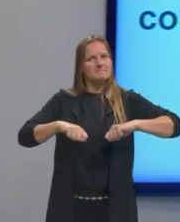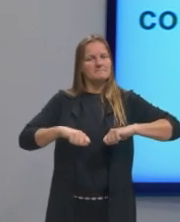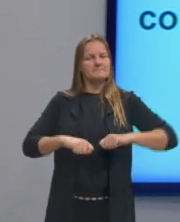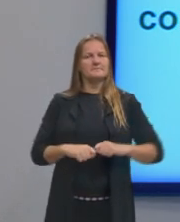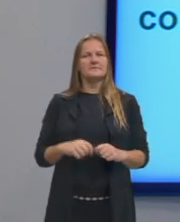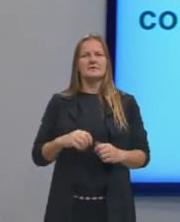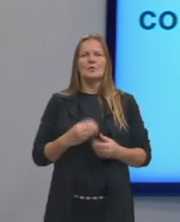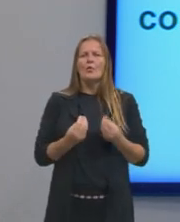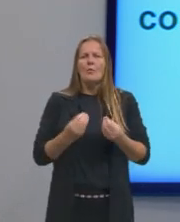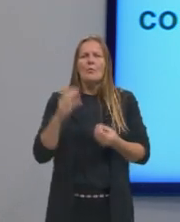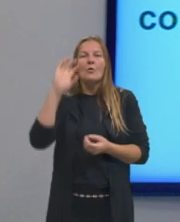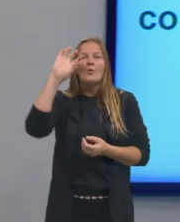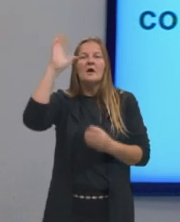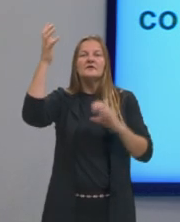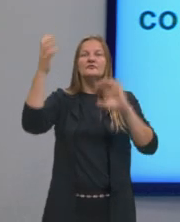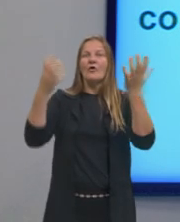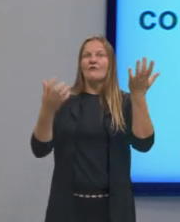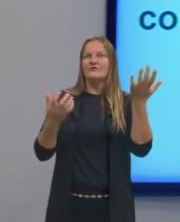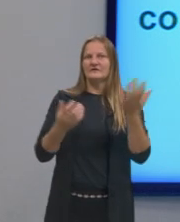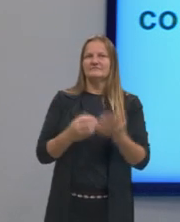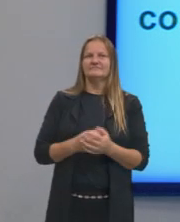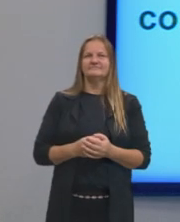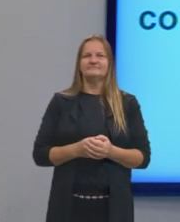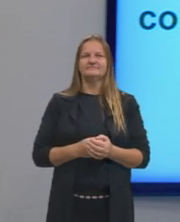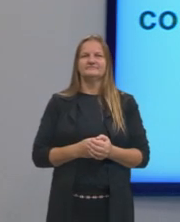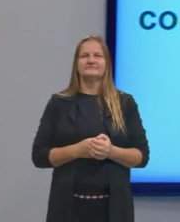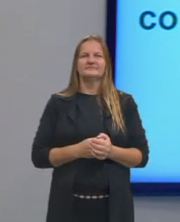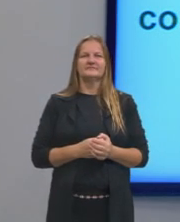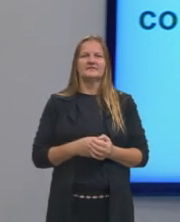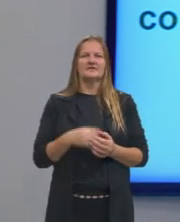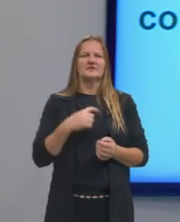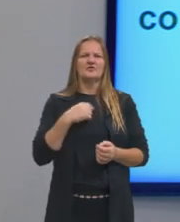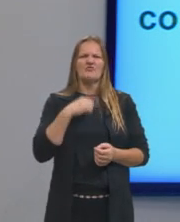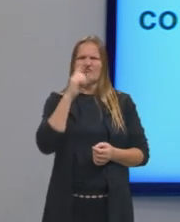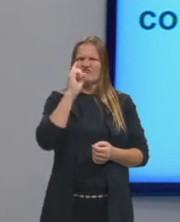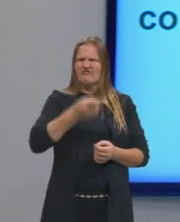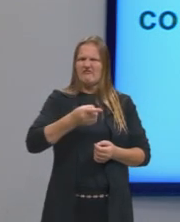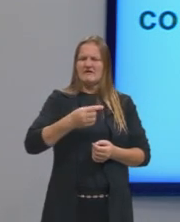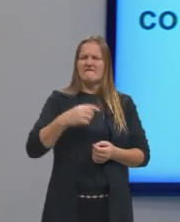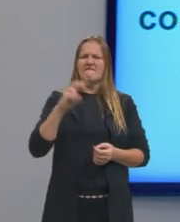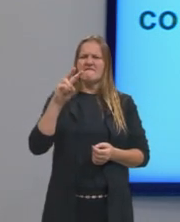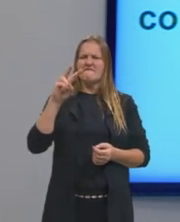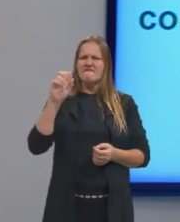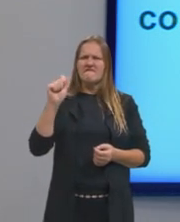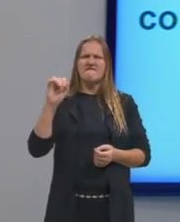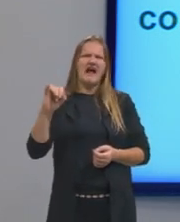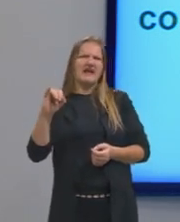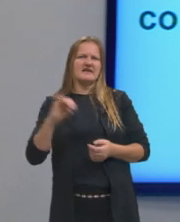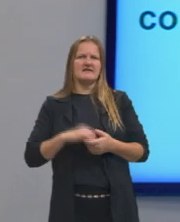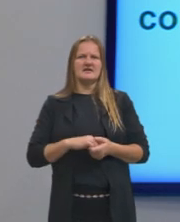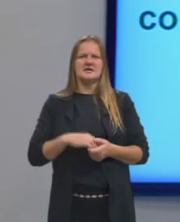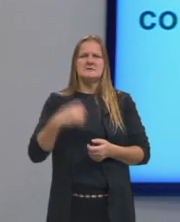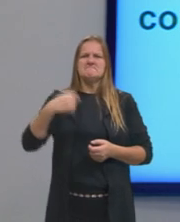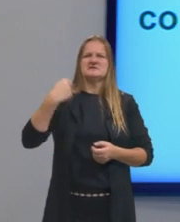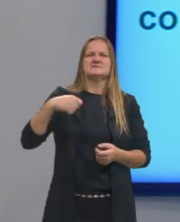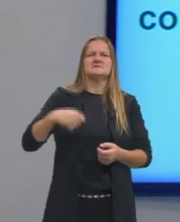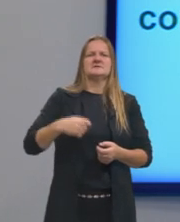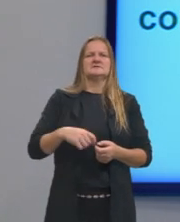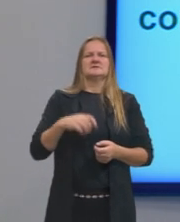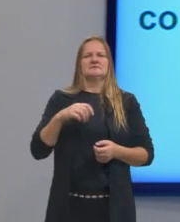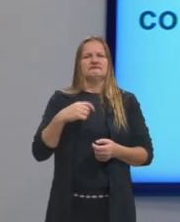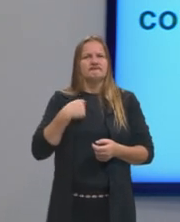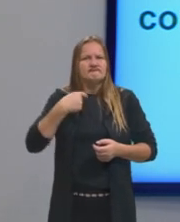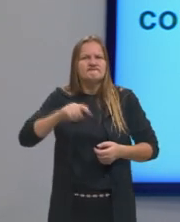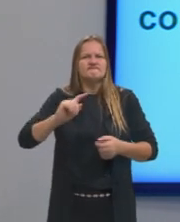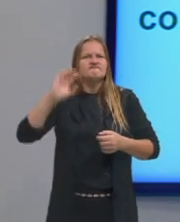resolver aquela questão né não como algo taxativo isso vai resolver precisa ser assim deve ser assim não